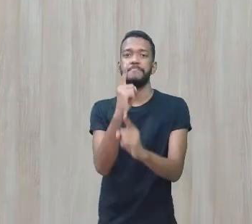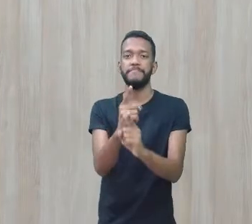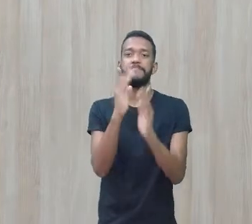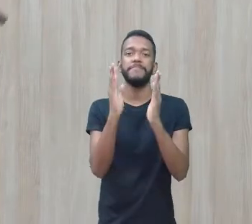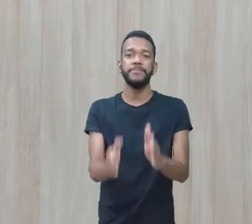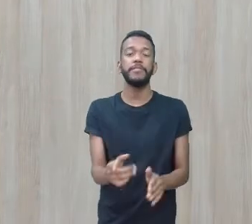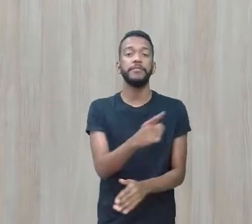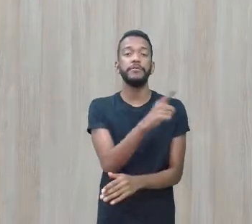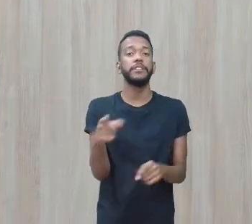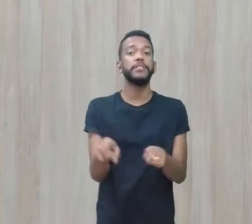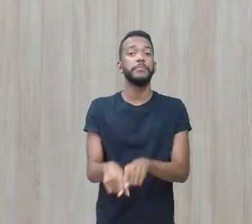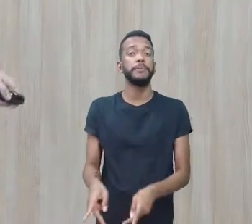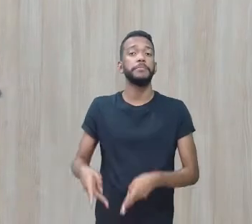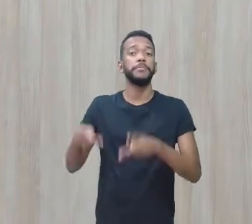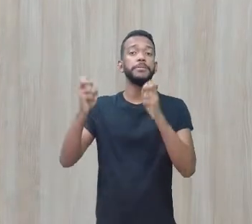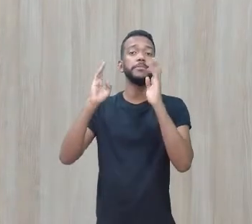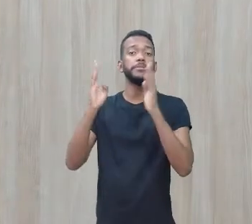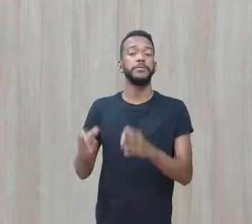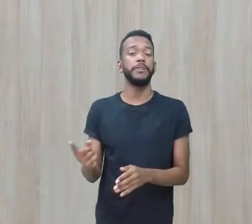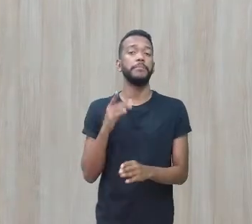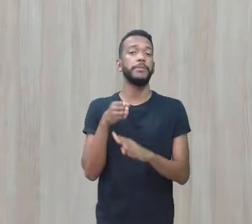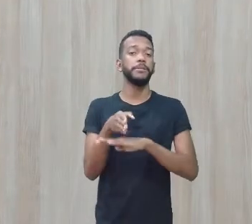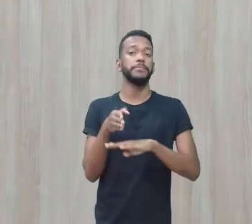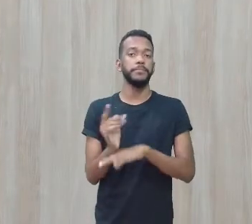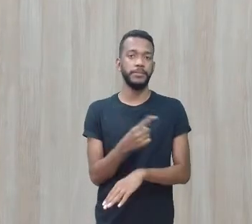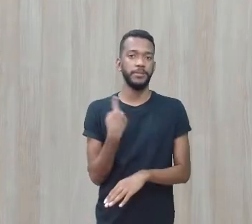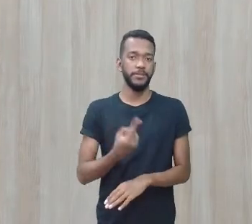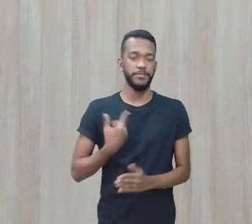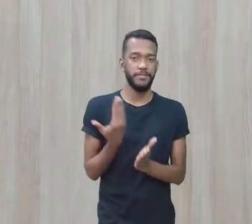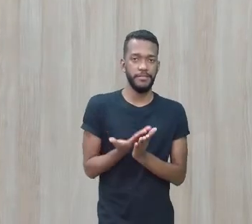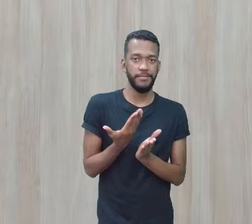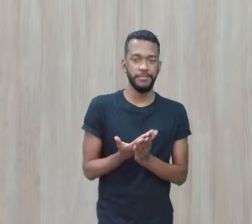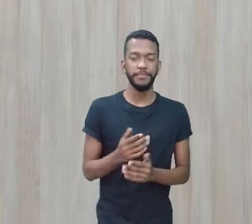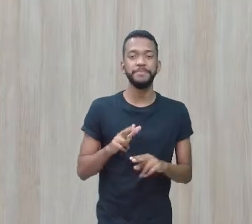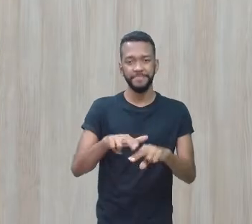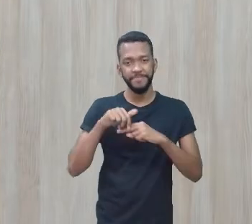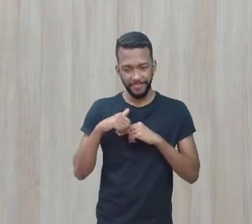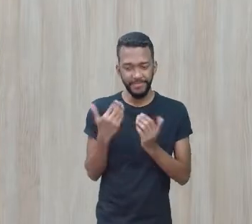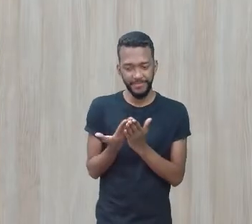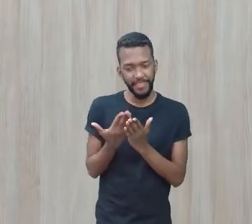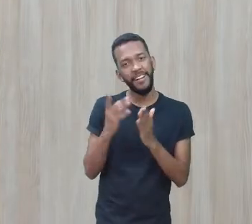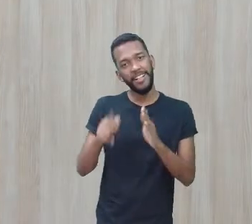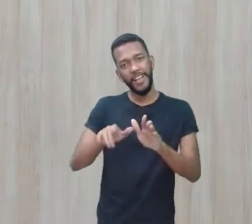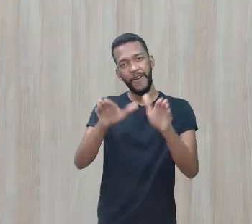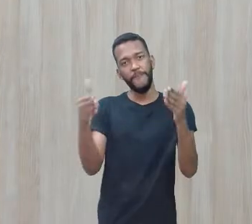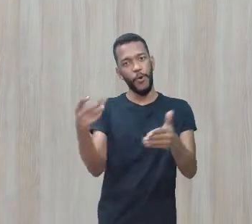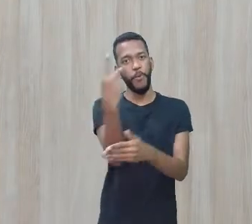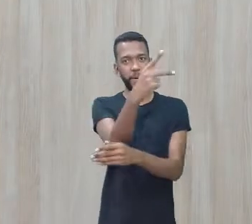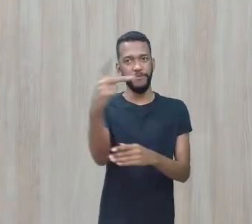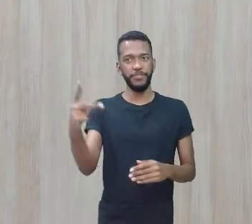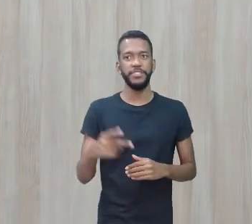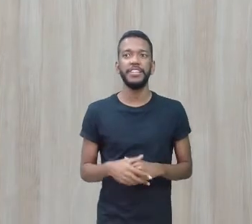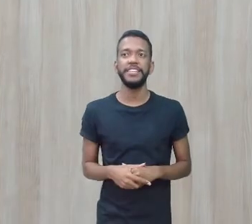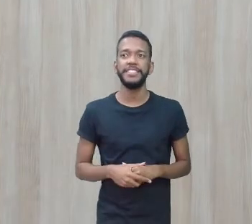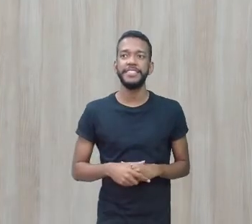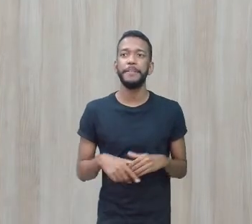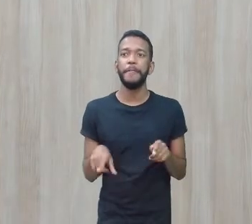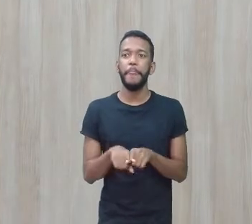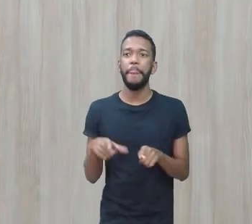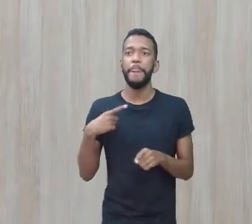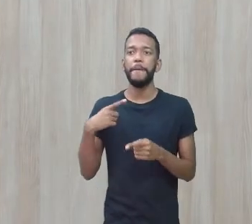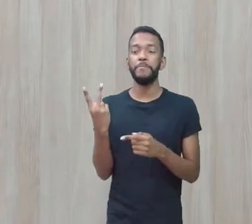vocês também se perceber participando da nossa aula. Afinal de contas, essa aula é feita para vocês, tá bom? Eu trouxe aqui